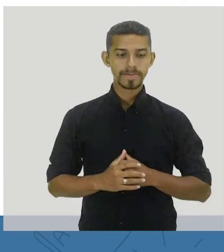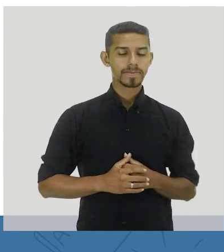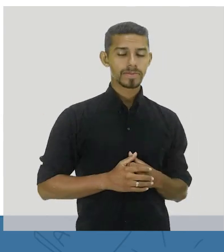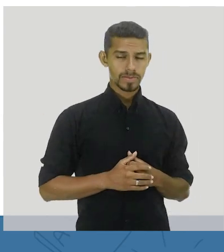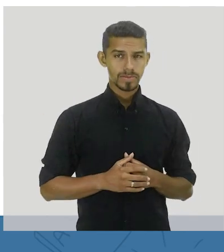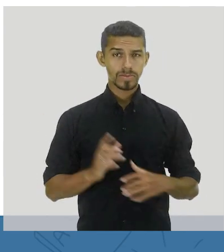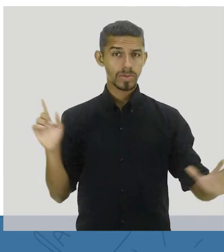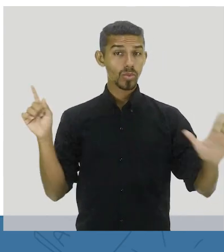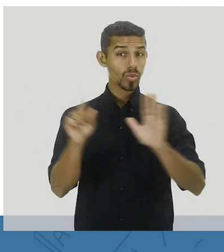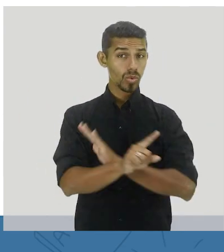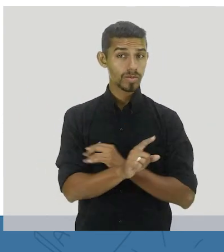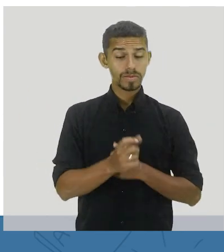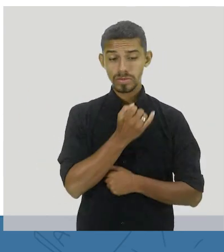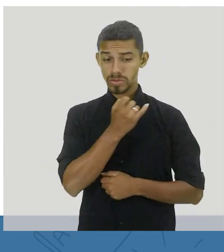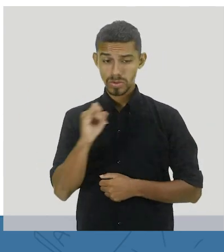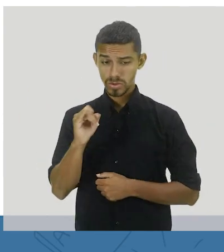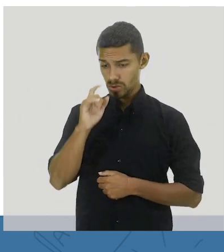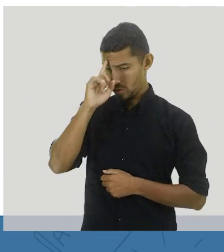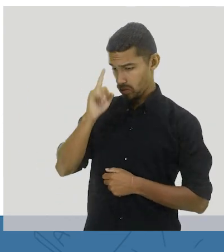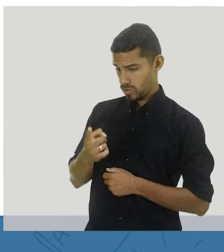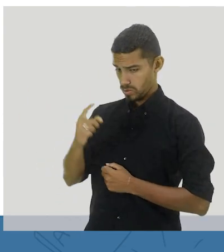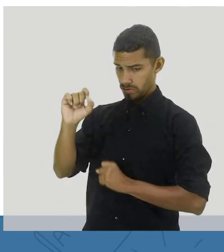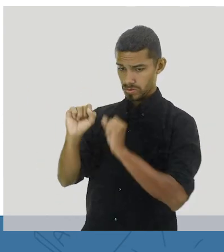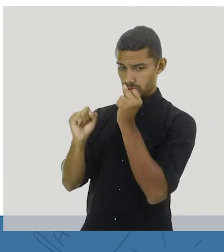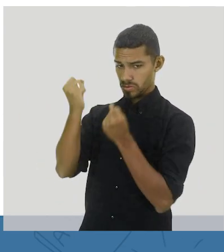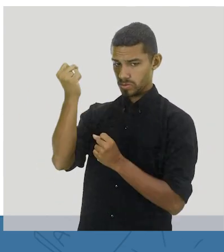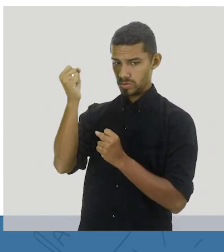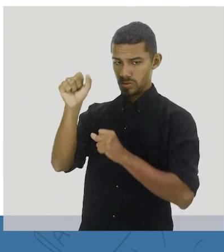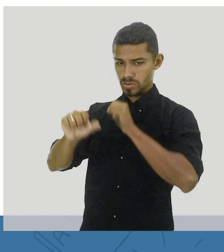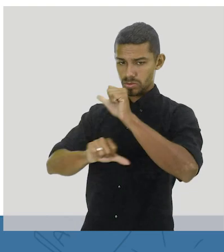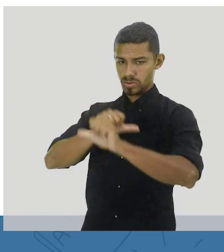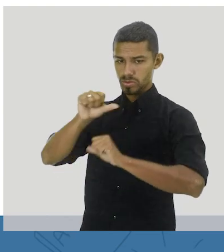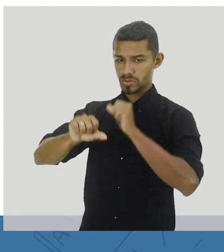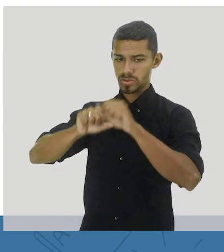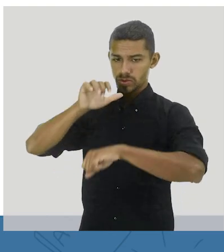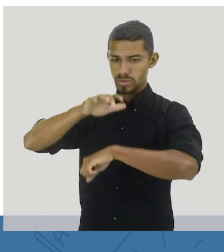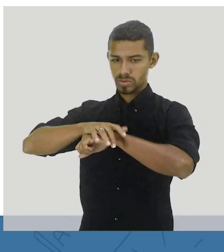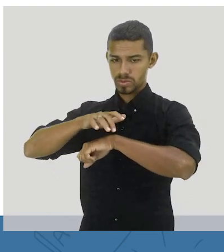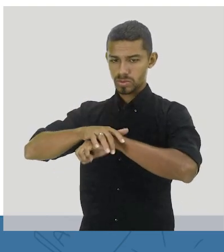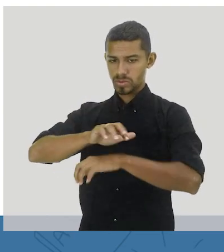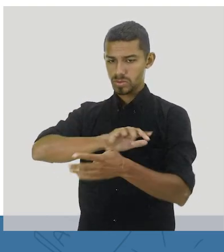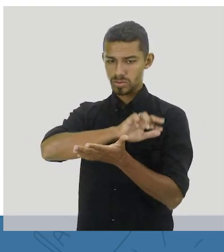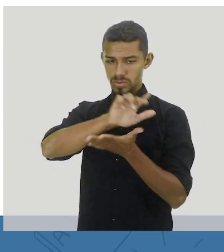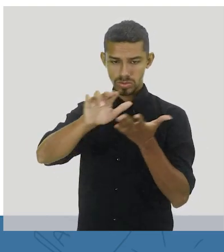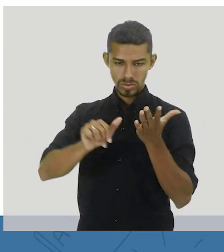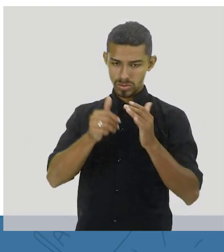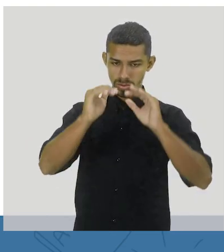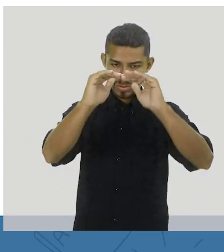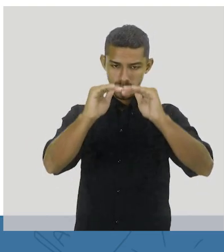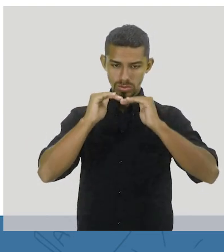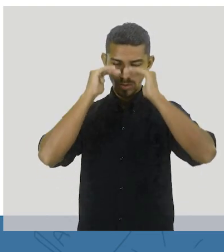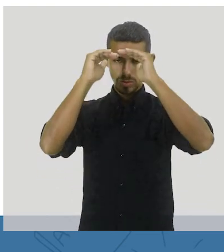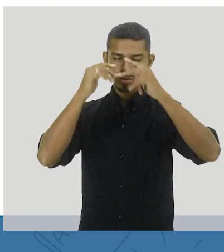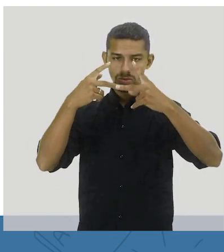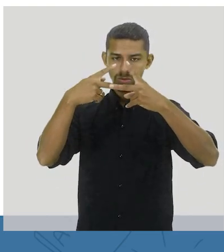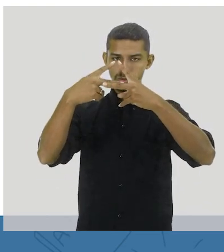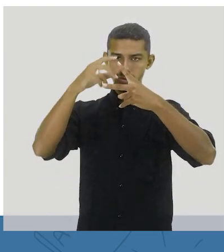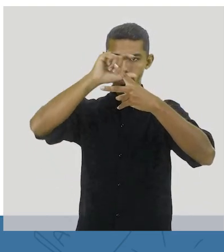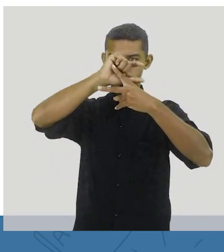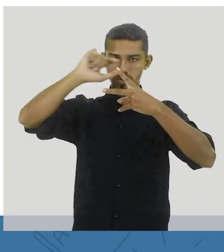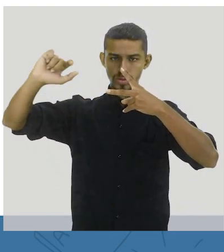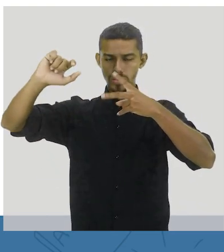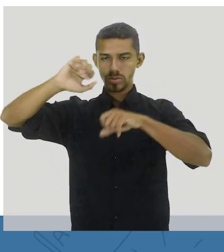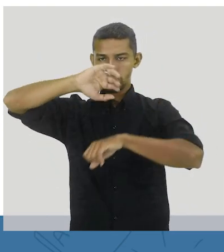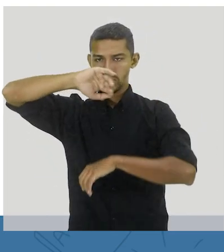Se o dono da fábrica resolver diversificar o modelo, retirando a parte superior, que tem